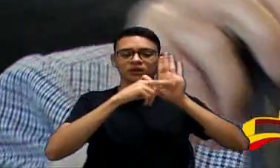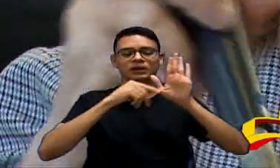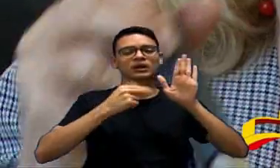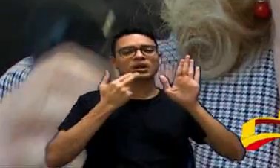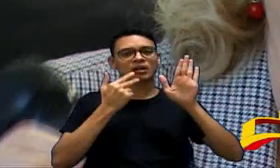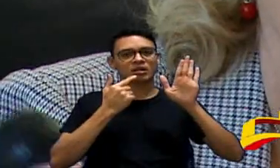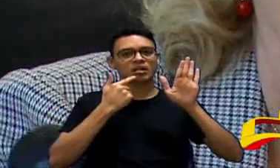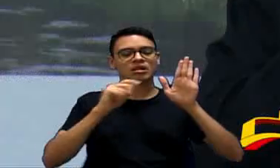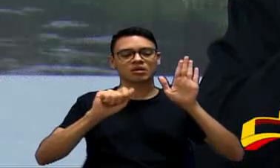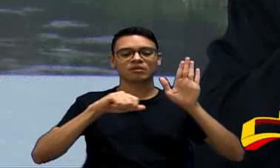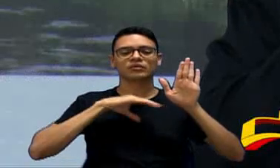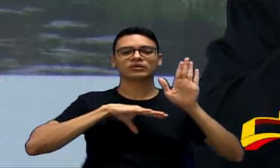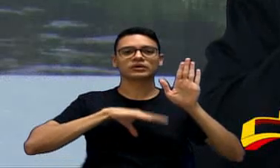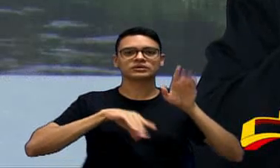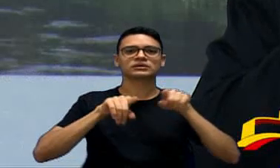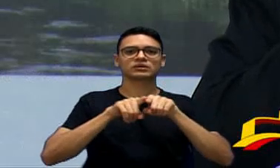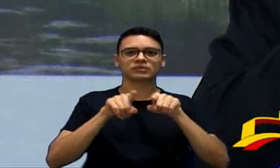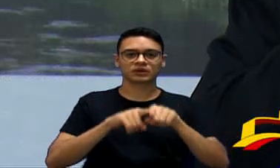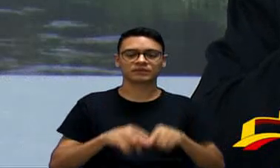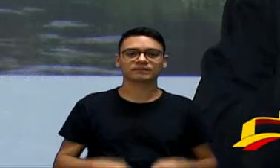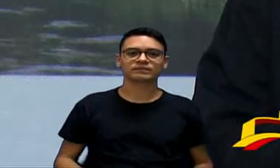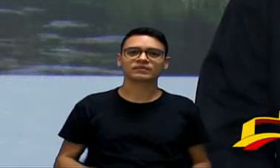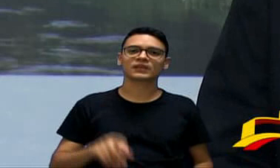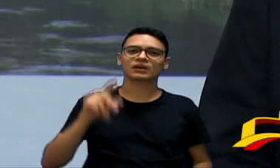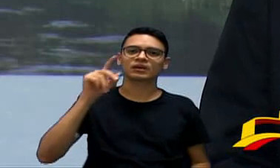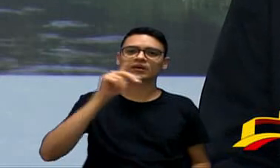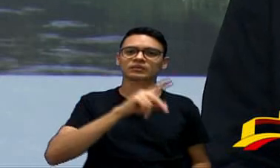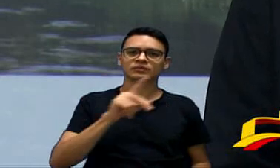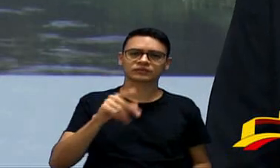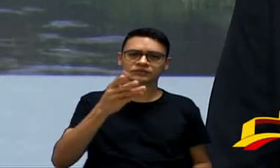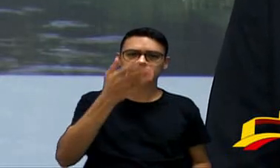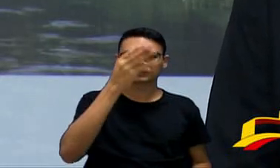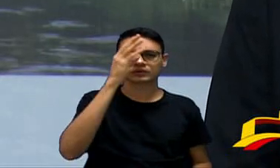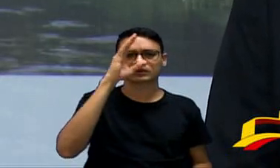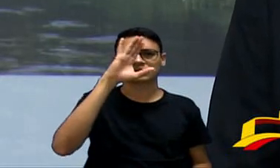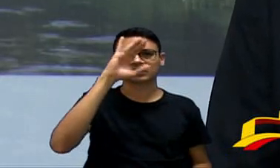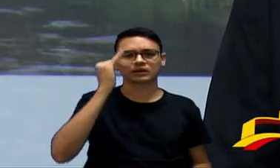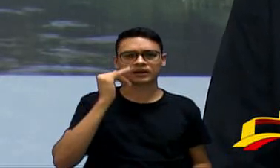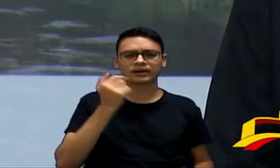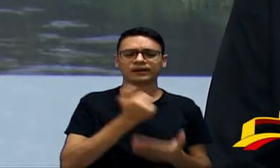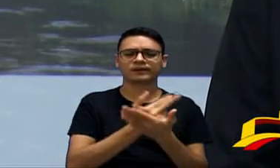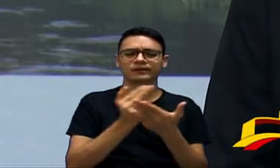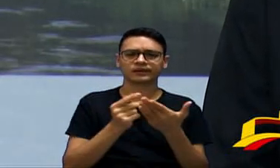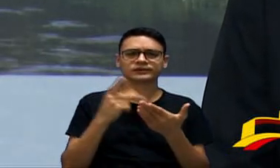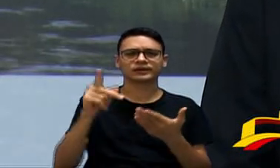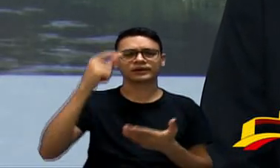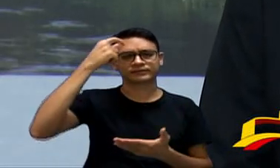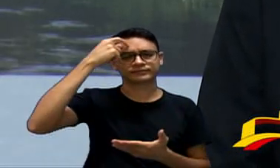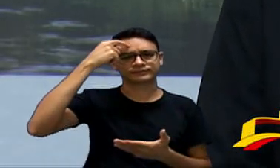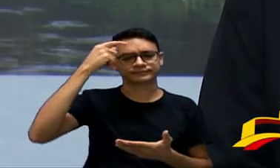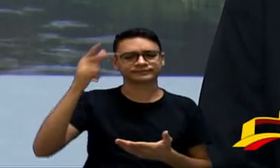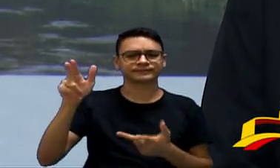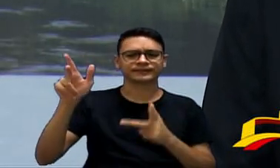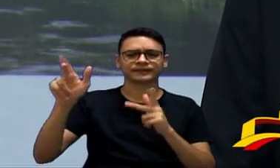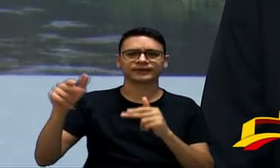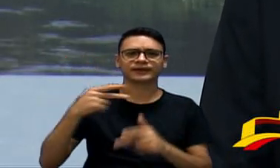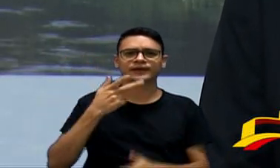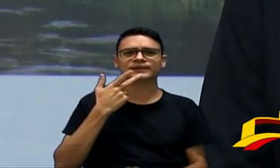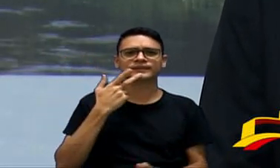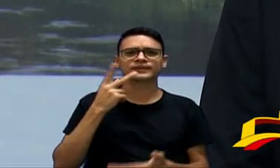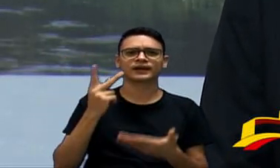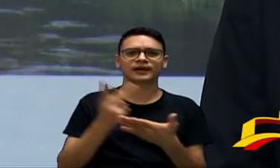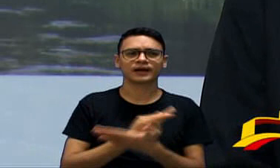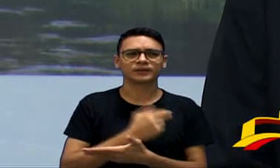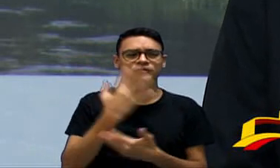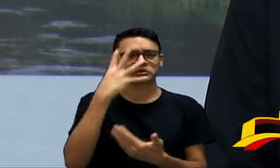portuguesa. Professora Iara, isso só prova a qualidade intelectual do cidadão. Ainda fala errado, é corrigido, ainda